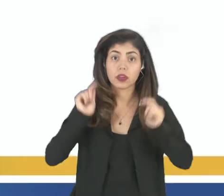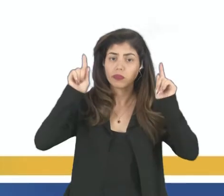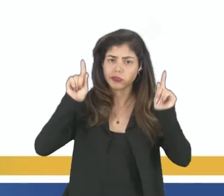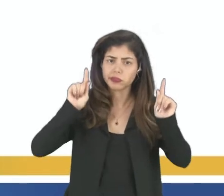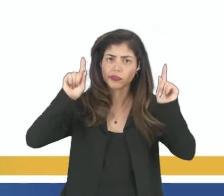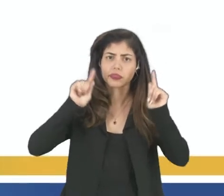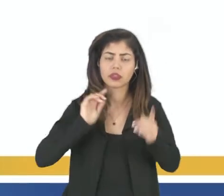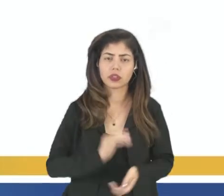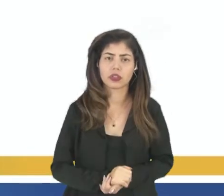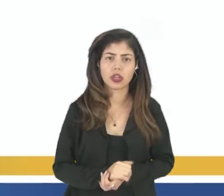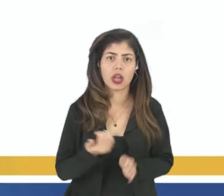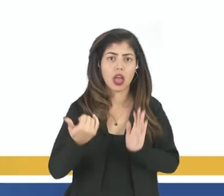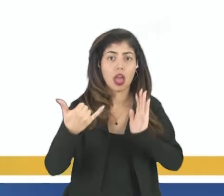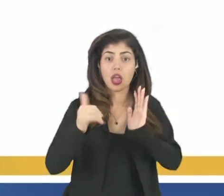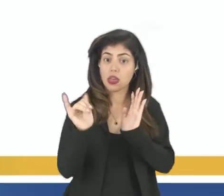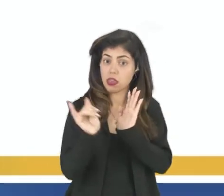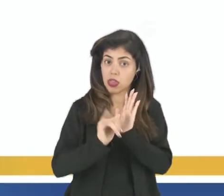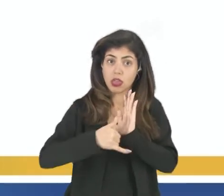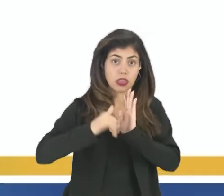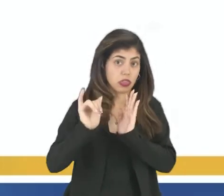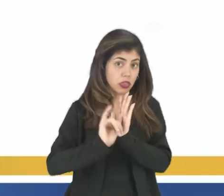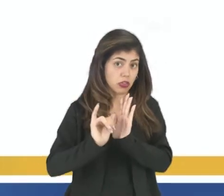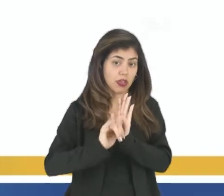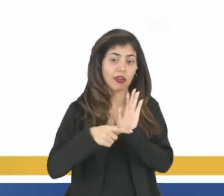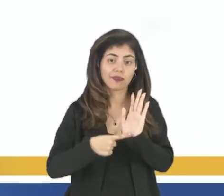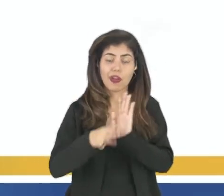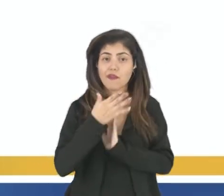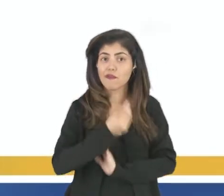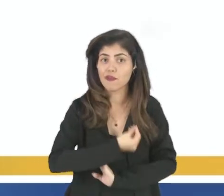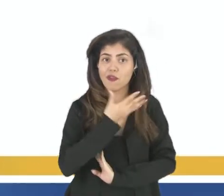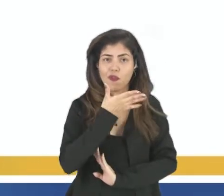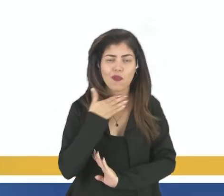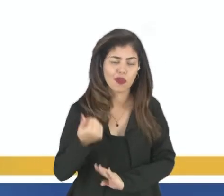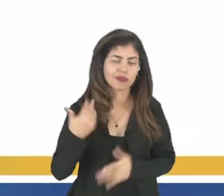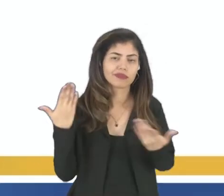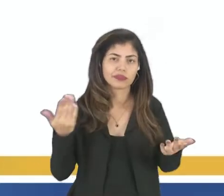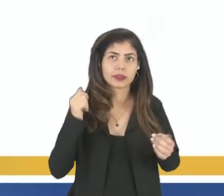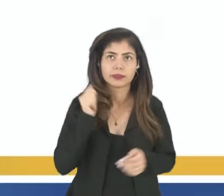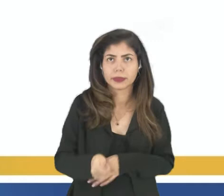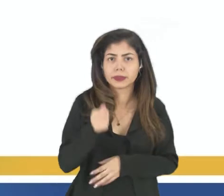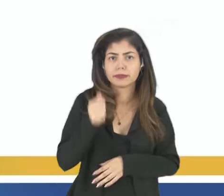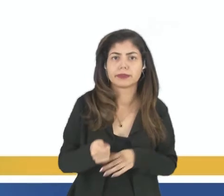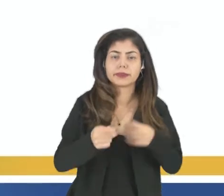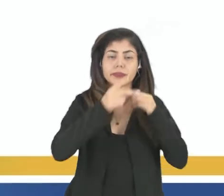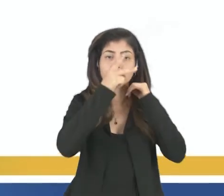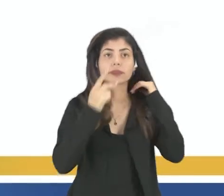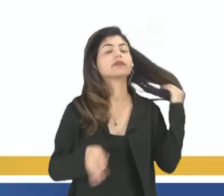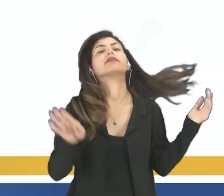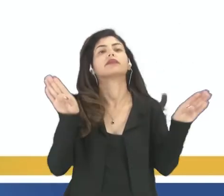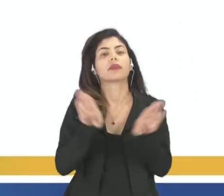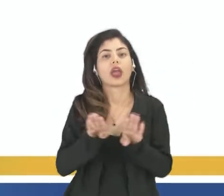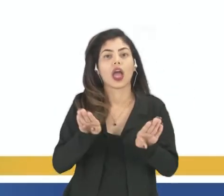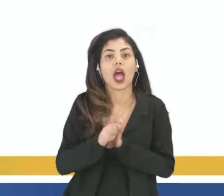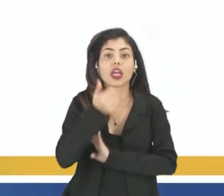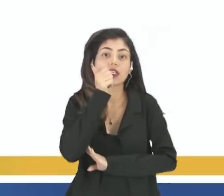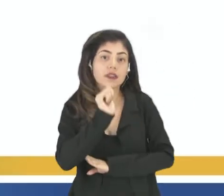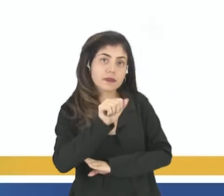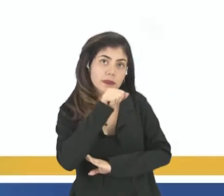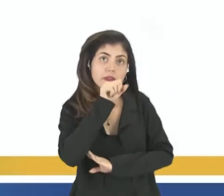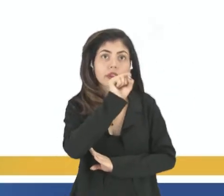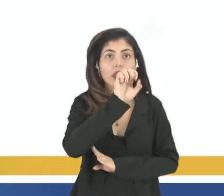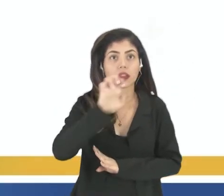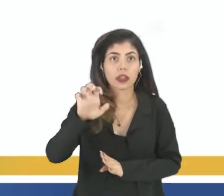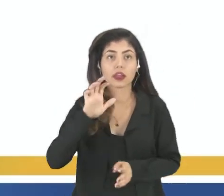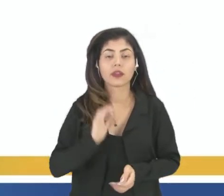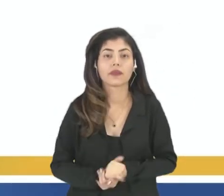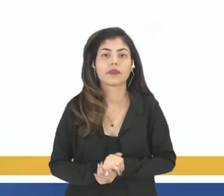para o Estado a identidade dos seus filhos, estariam vivos ou mortos, pessoas perseguidas pela ditadura militar. E aqui no Brasil foram as mães da Sé, elas iam